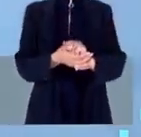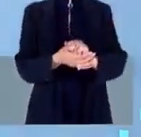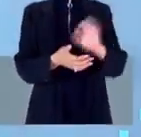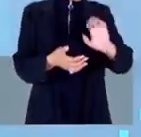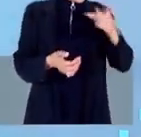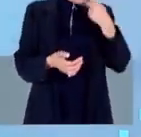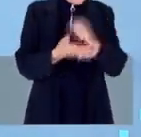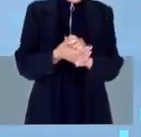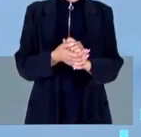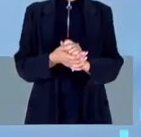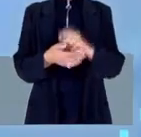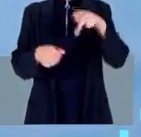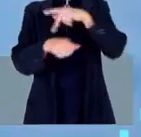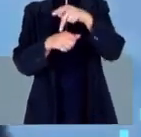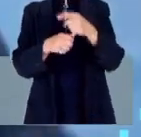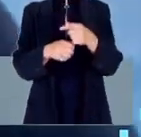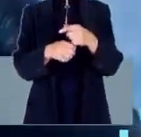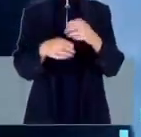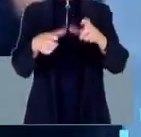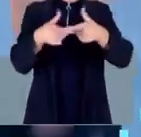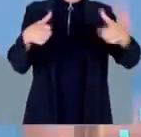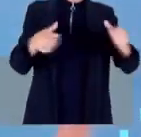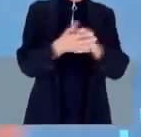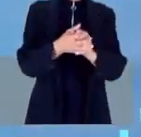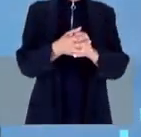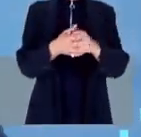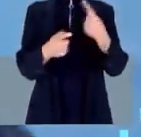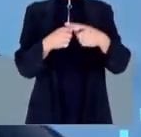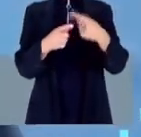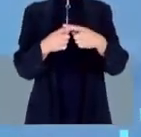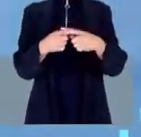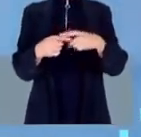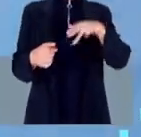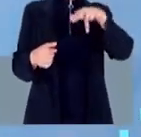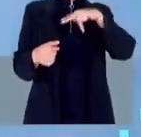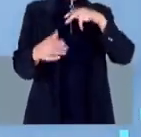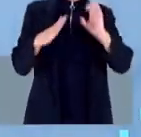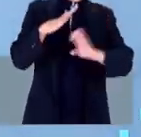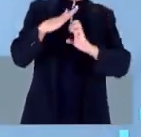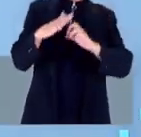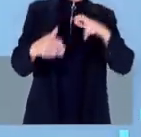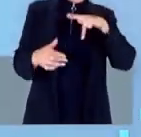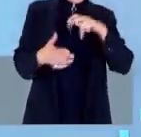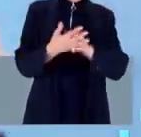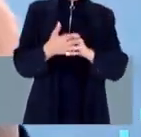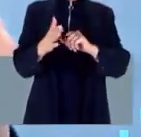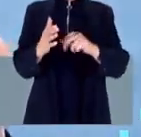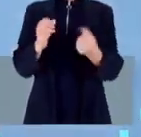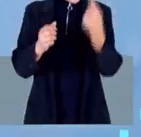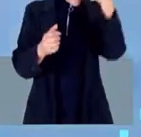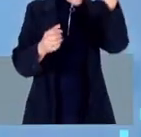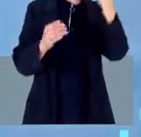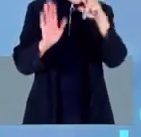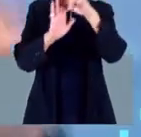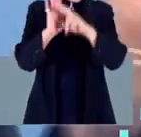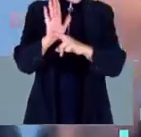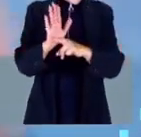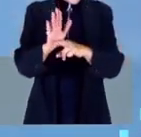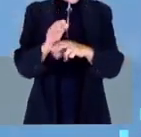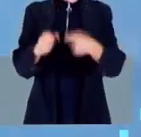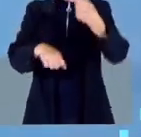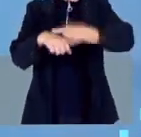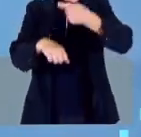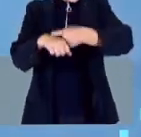com participação da iniciativa privada eles inventaram umas regras tão rigorosas que quando a gente foi tentar fazer ferrovias